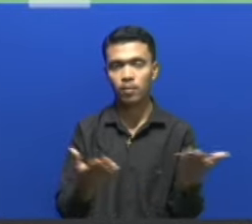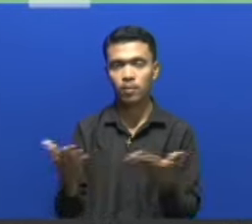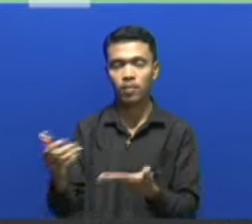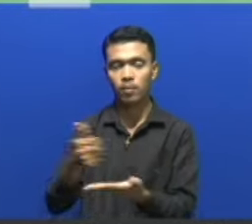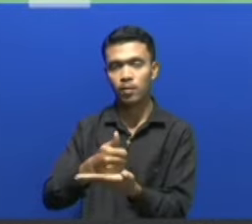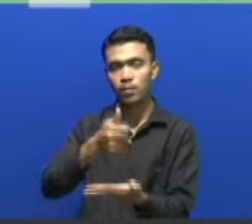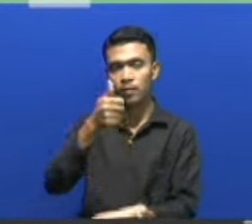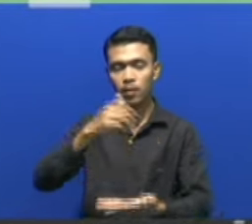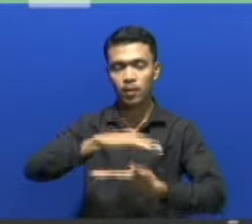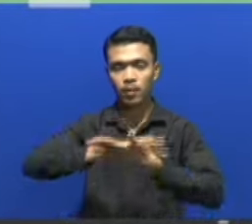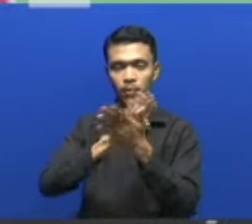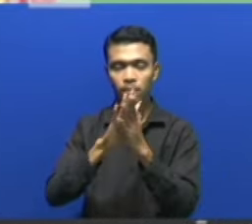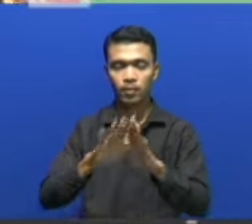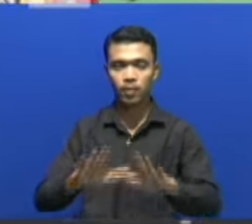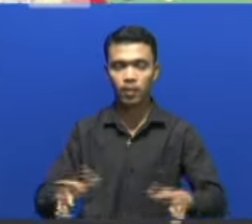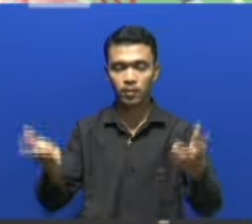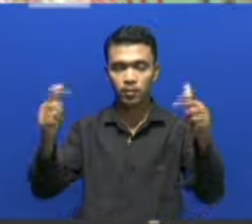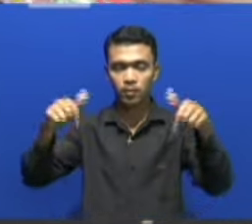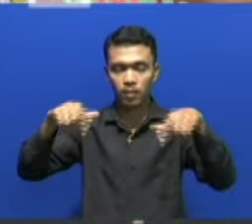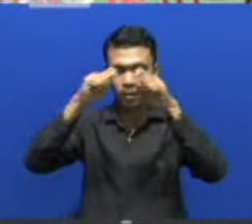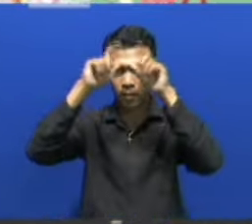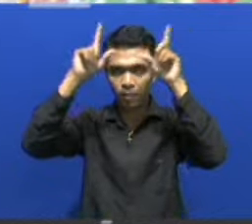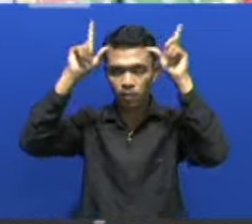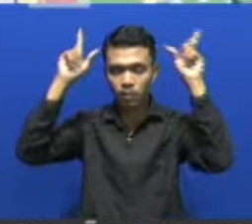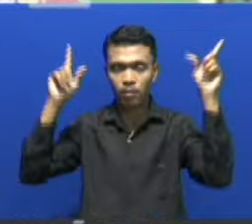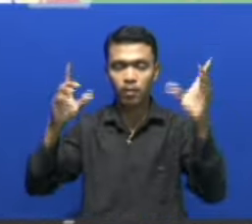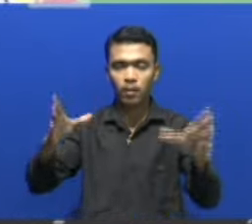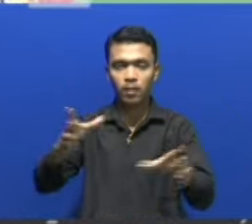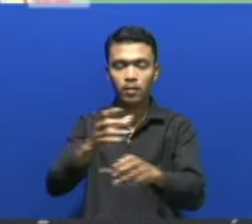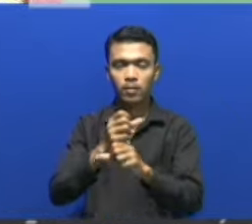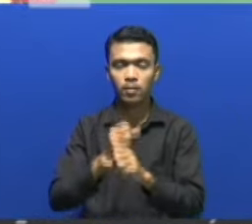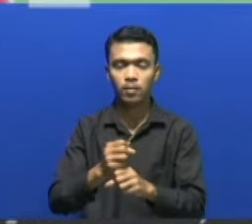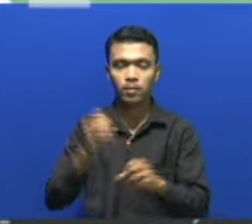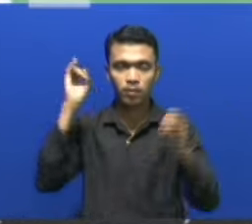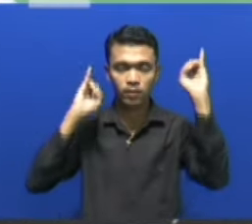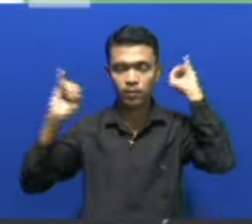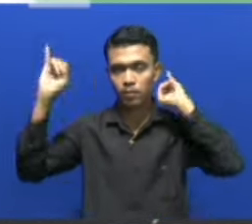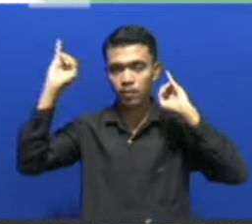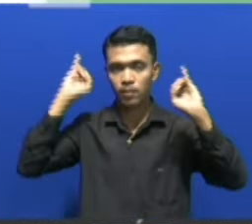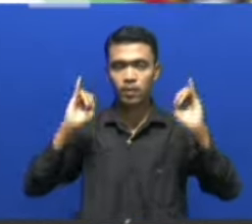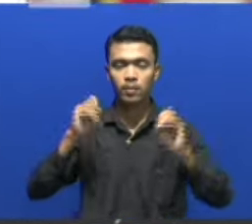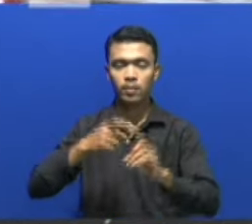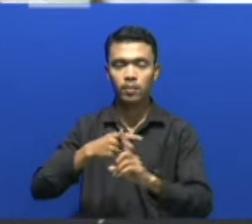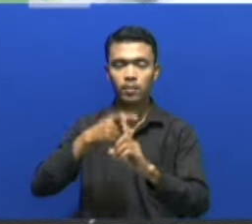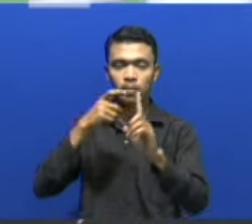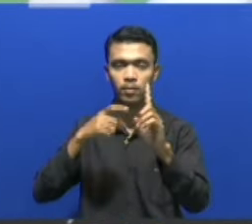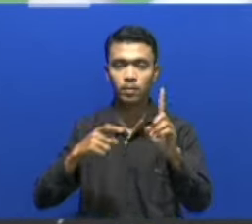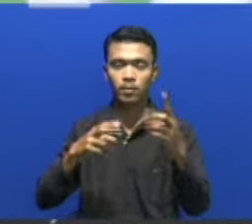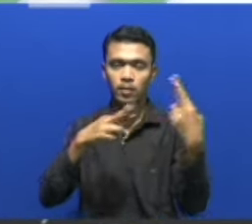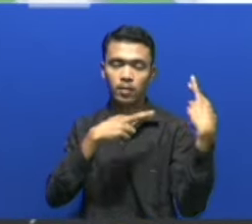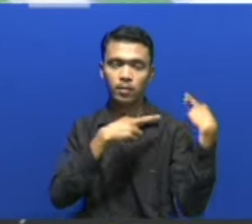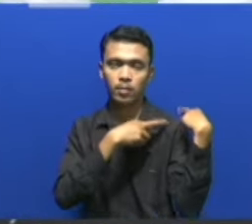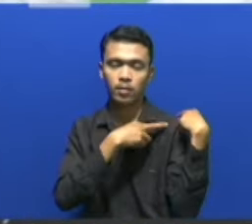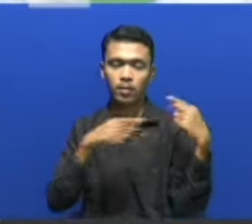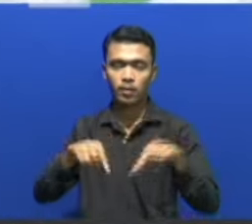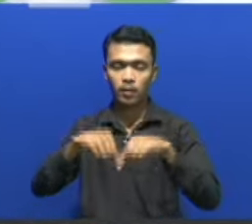Nobel da Paz mai Timor. Então, hau rasik sim orientação husi senhor criado, li husi senhor responsável de caixa laque no